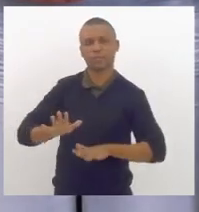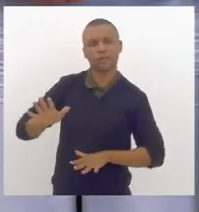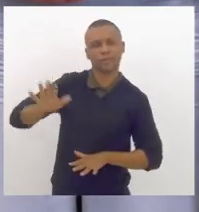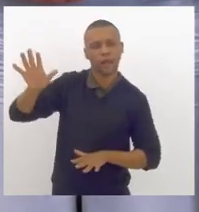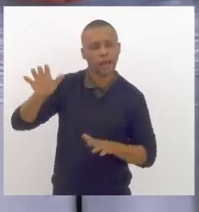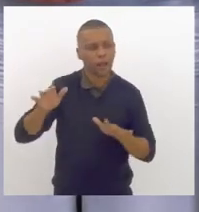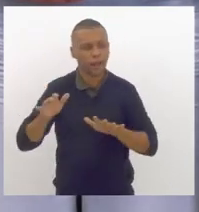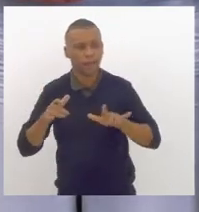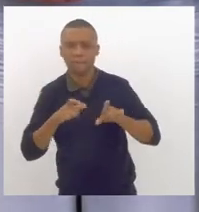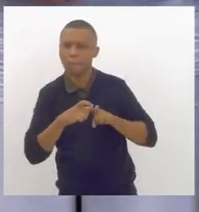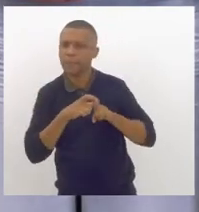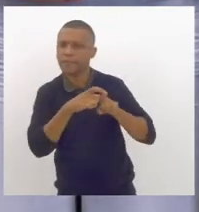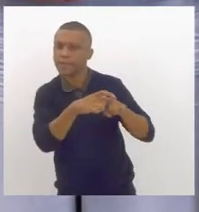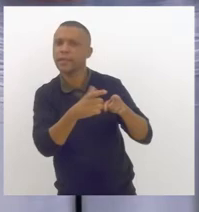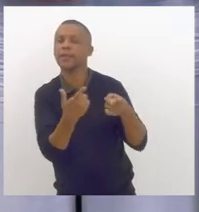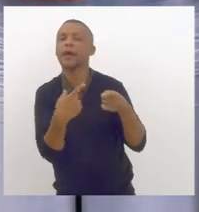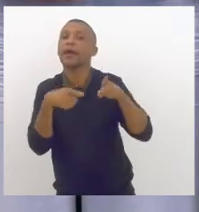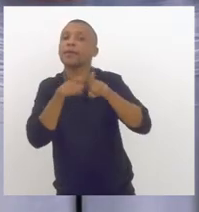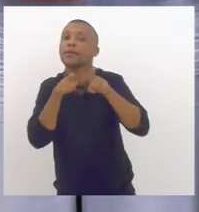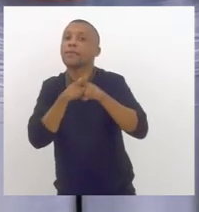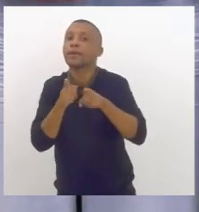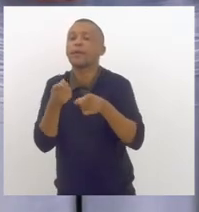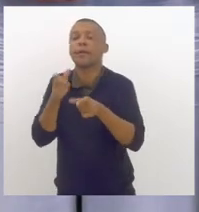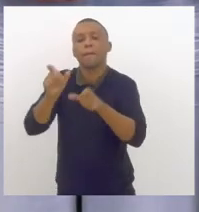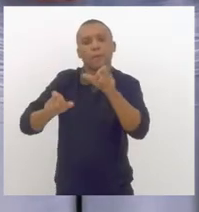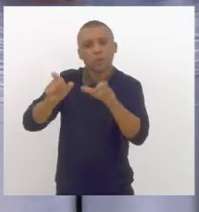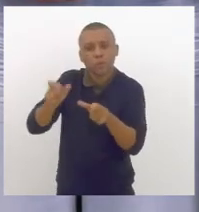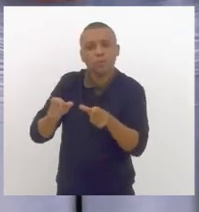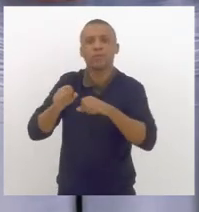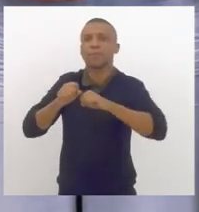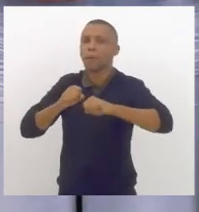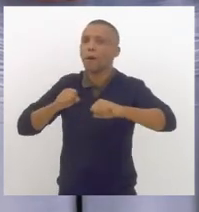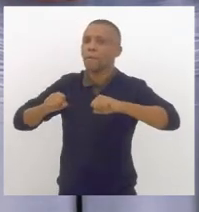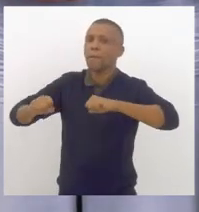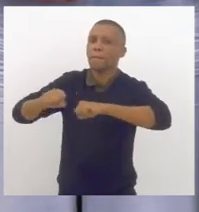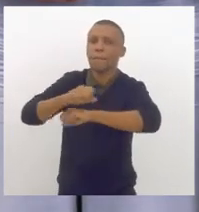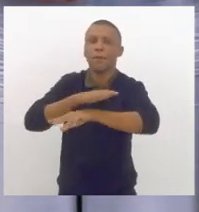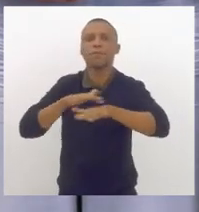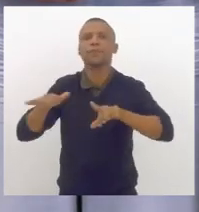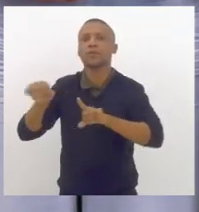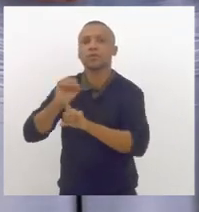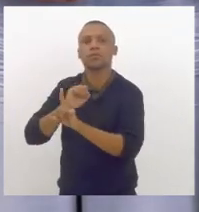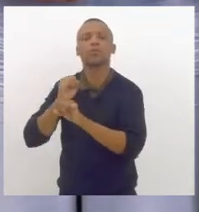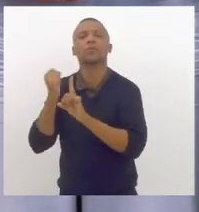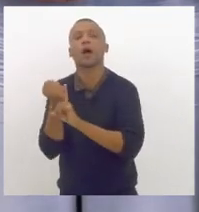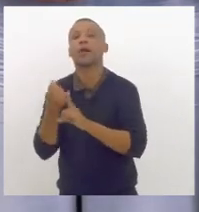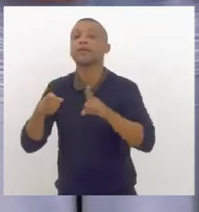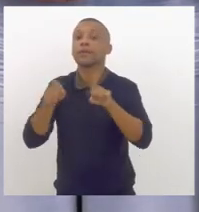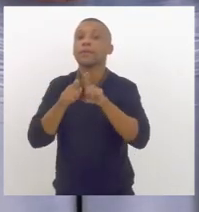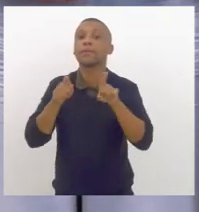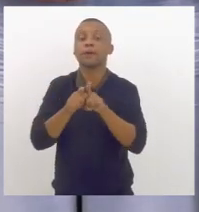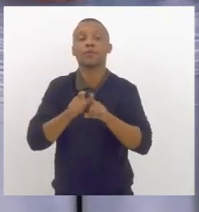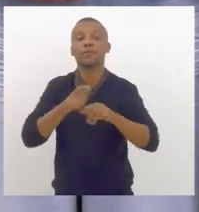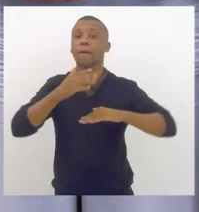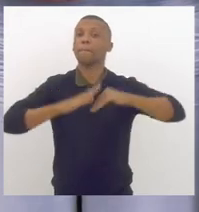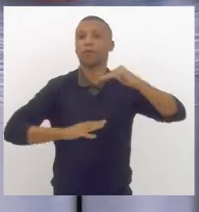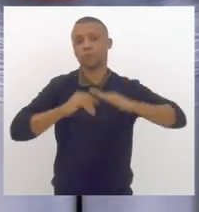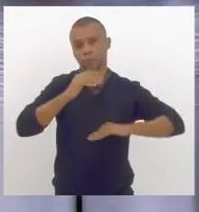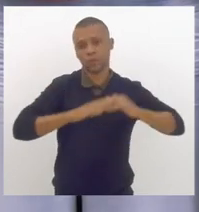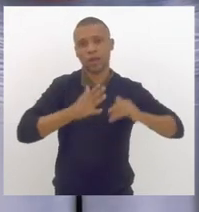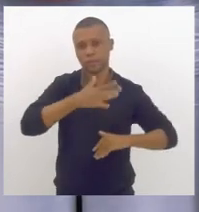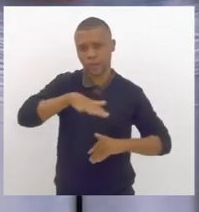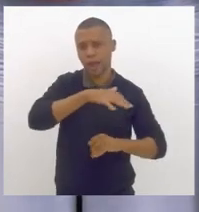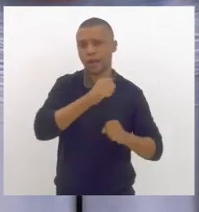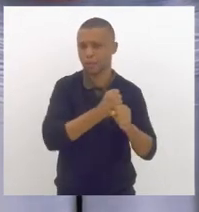e também de movimentos sociais e também de técnicos. Então, a gente espera e caminhar aí para um